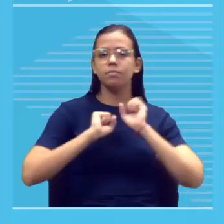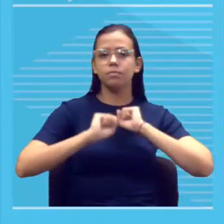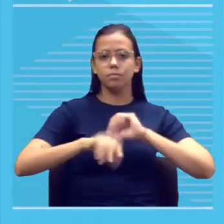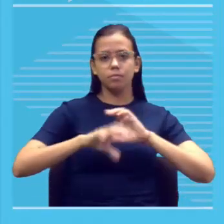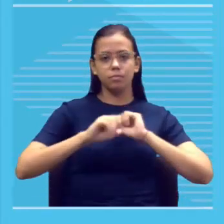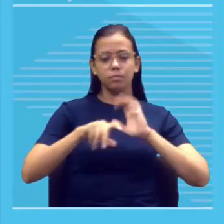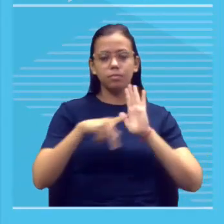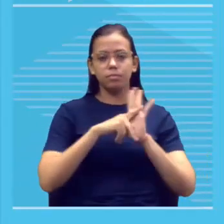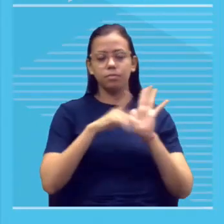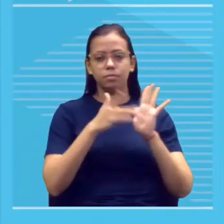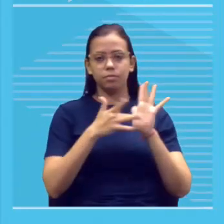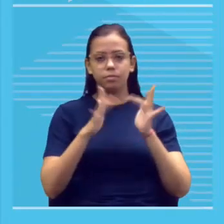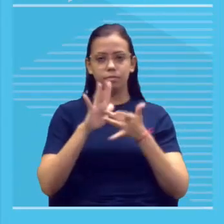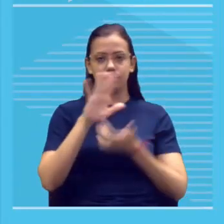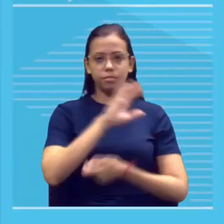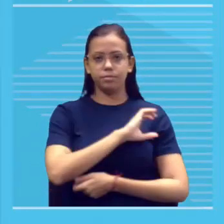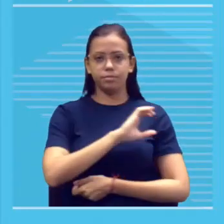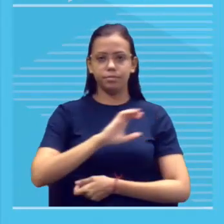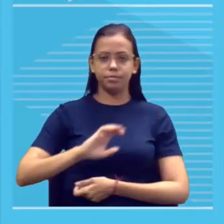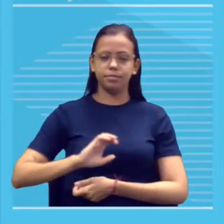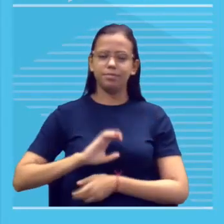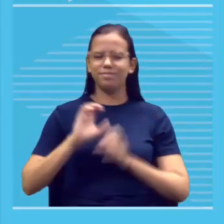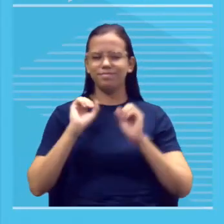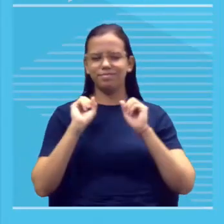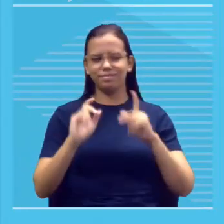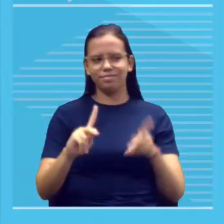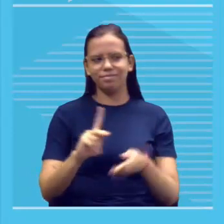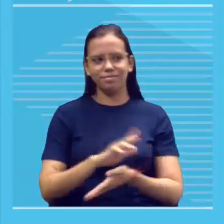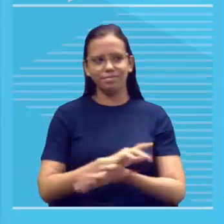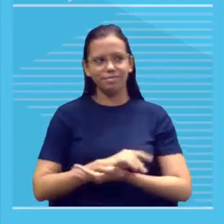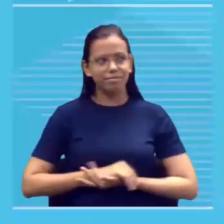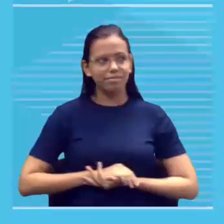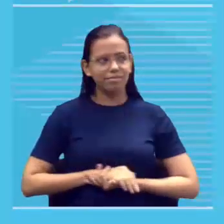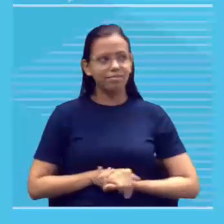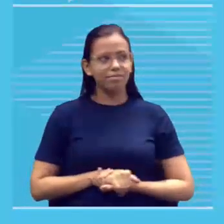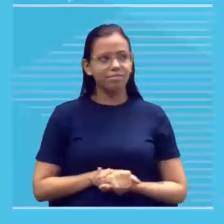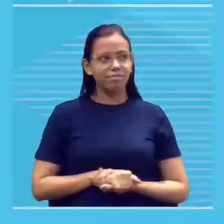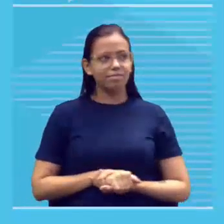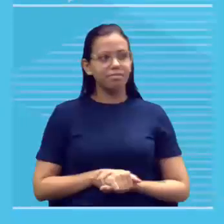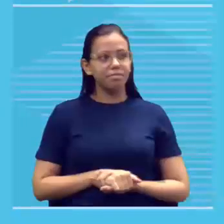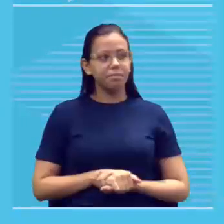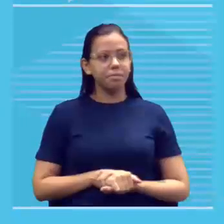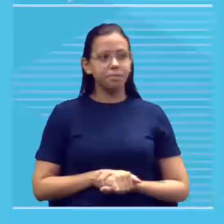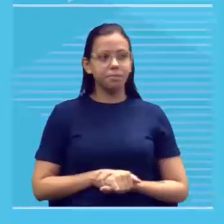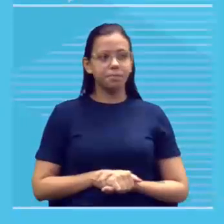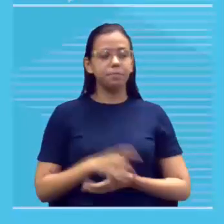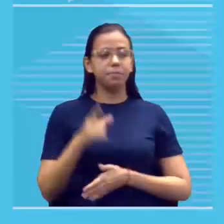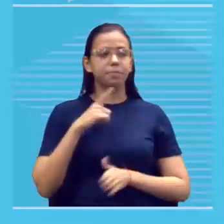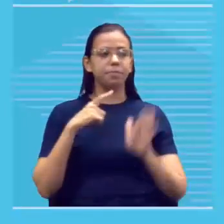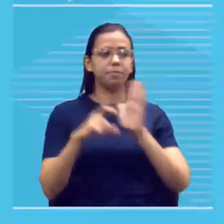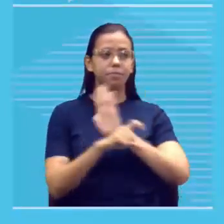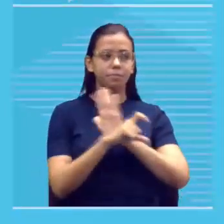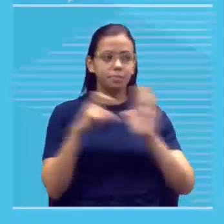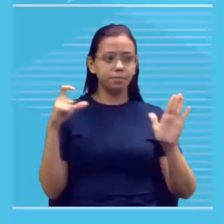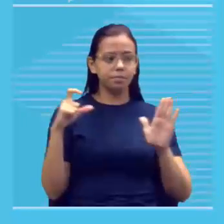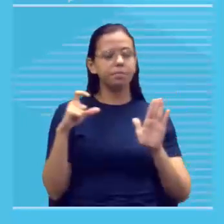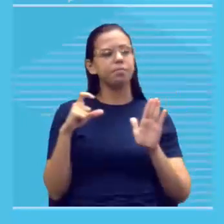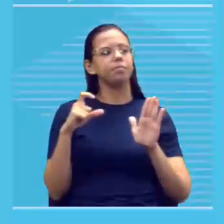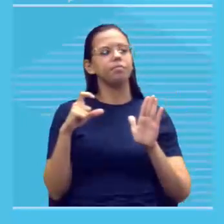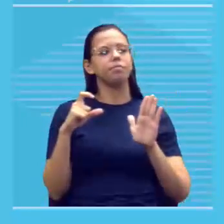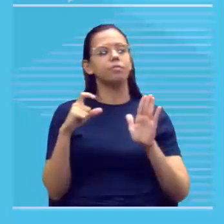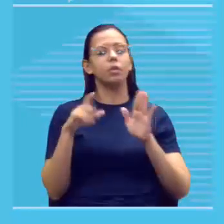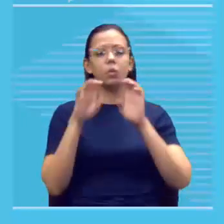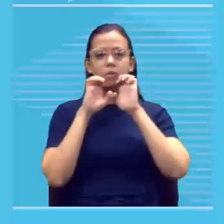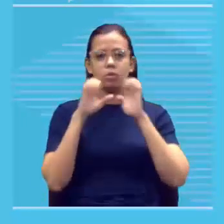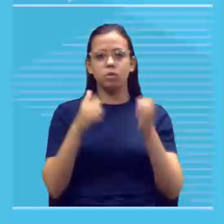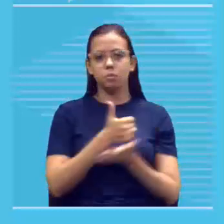Jesus Cristo Está bom turma temos aqui um trecho do Evangelho Segundo